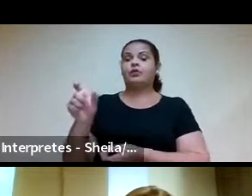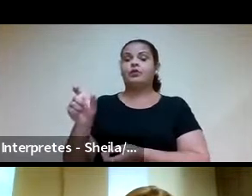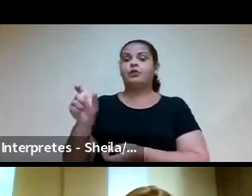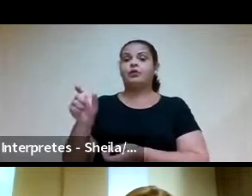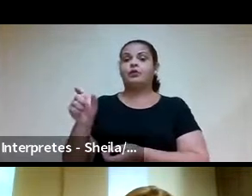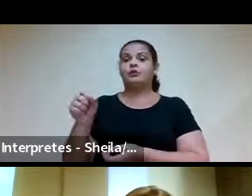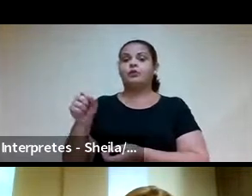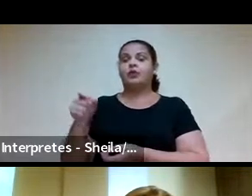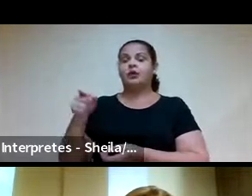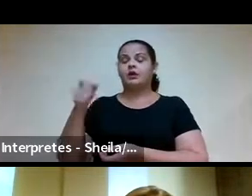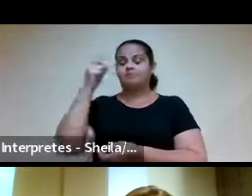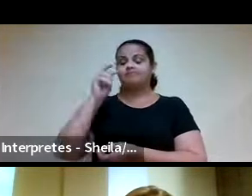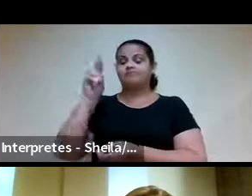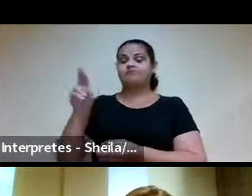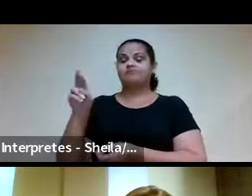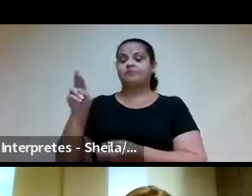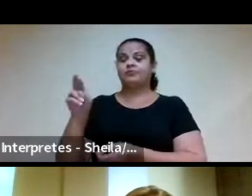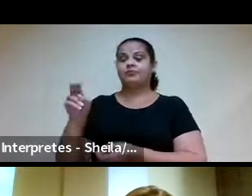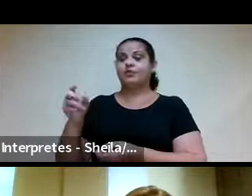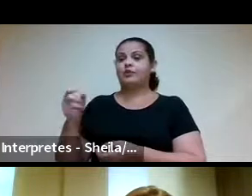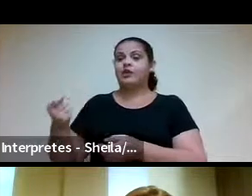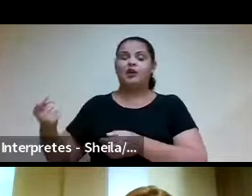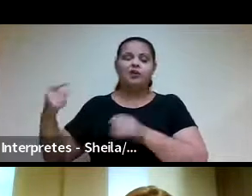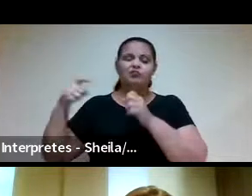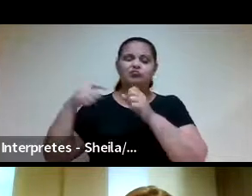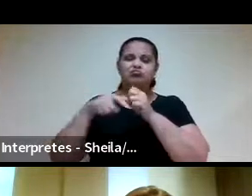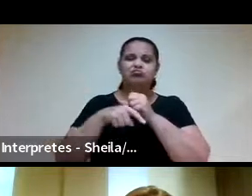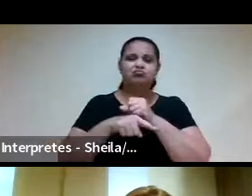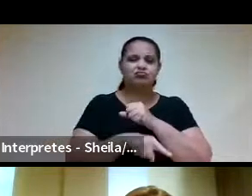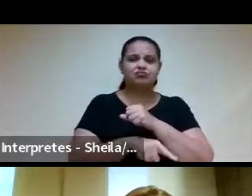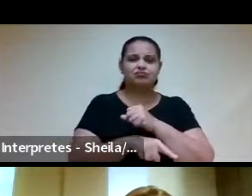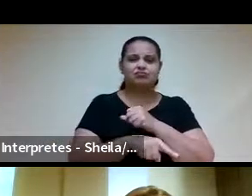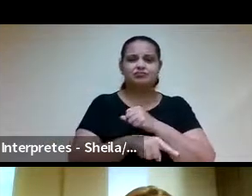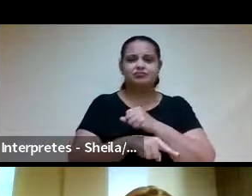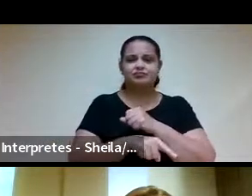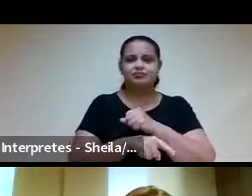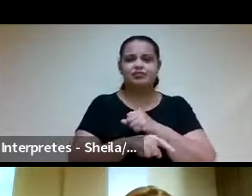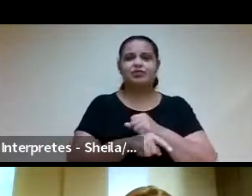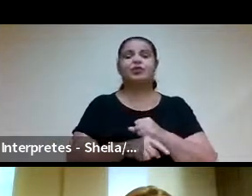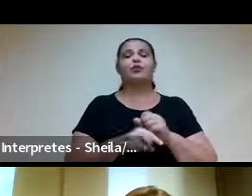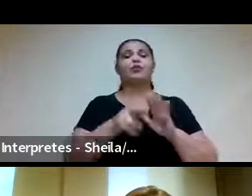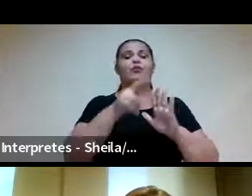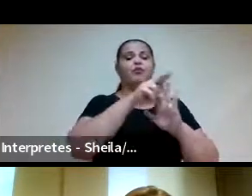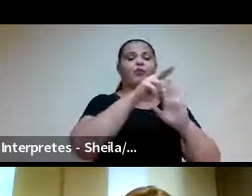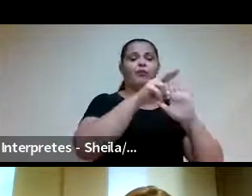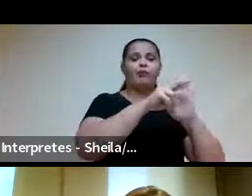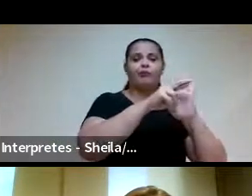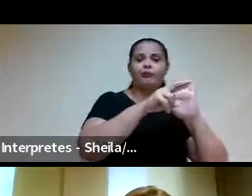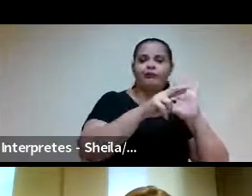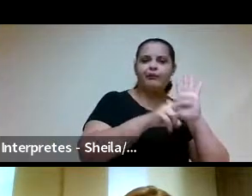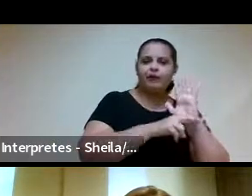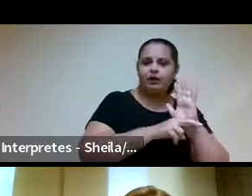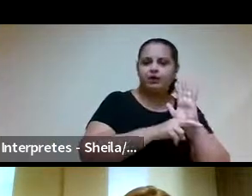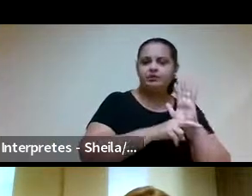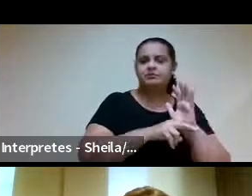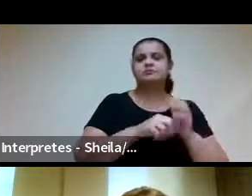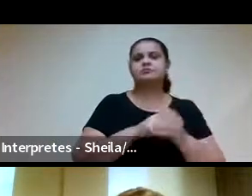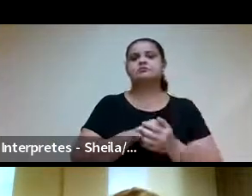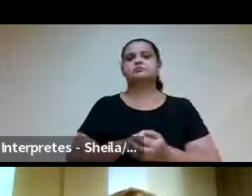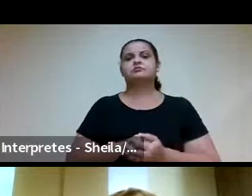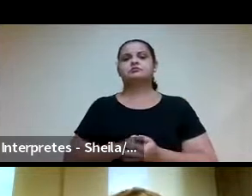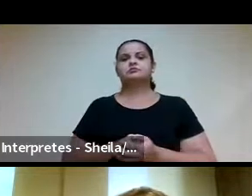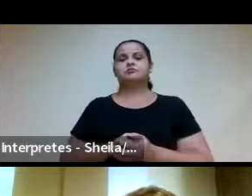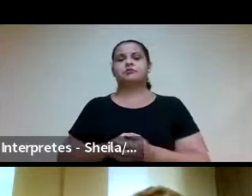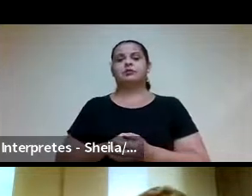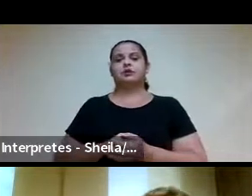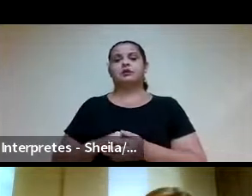a razão pela qual não houve um aprofundamento tanto em recurso como nesta assentada de seus